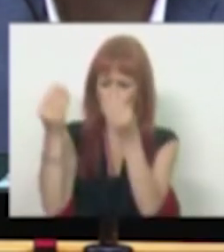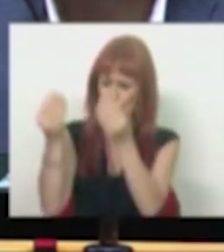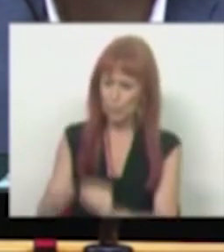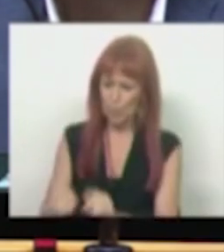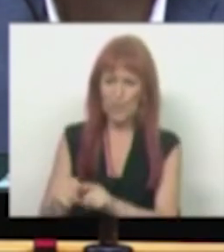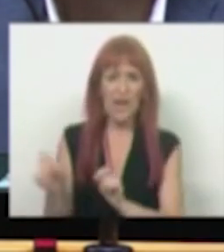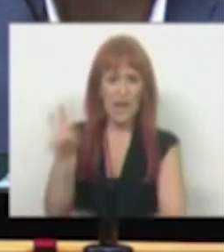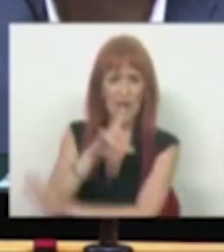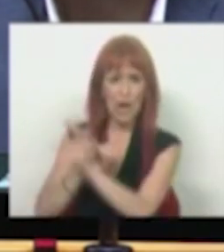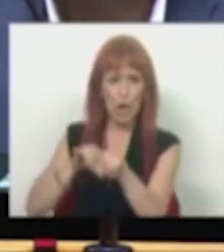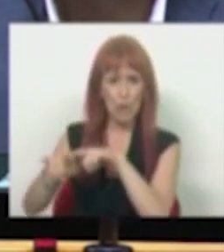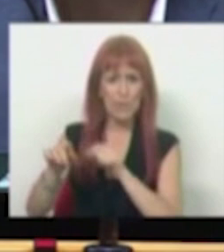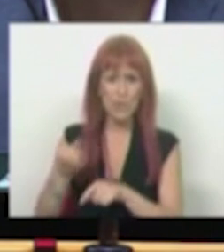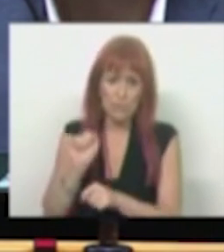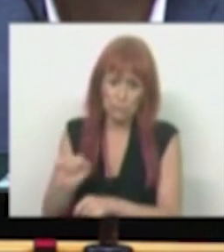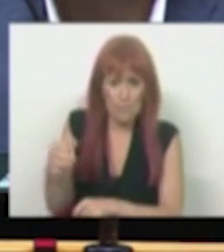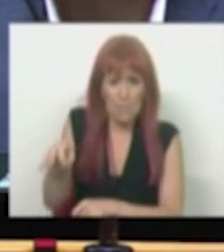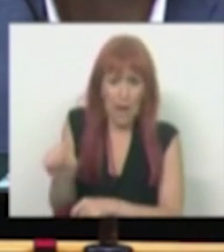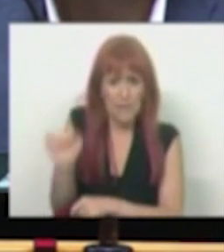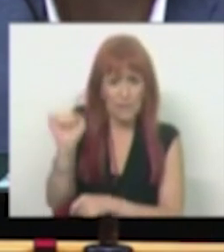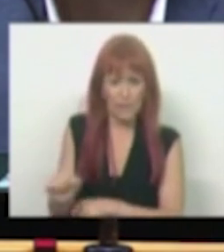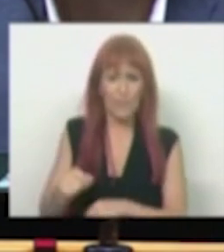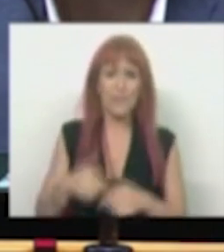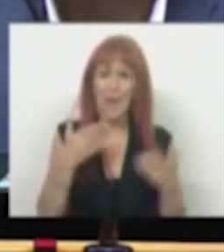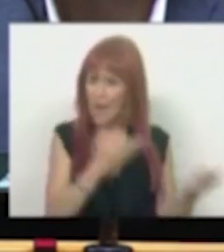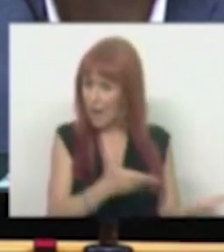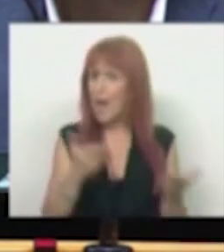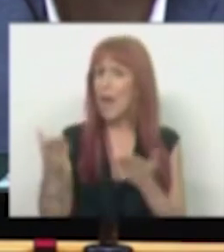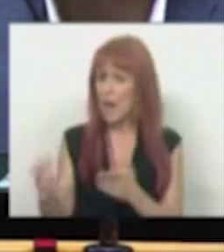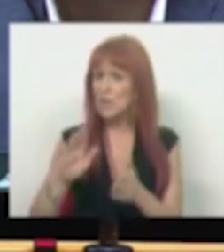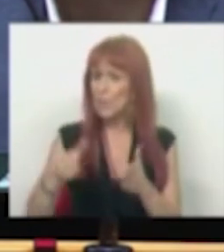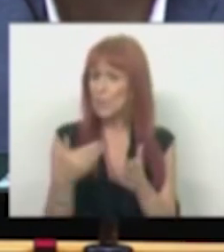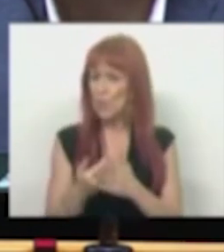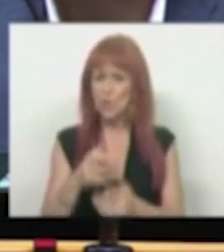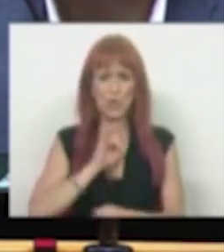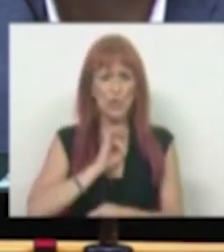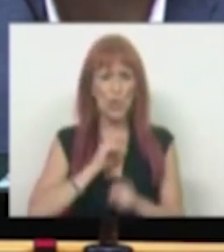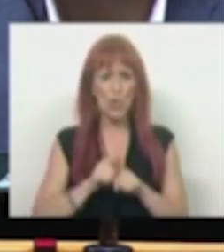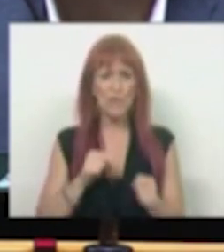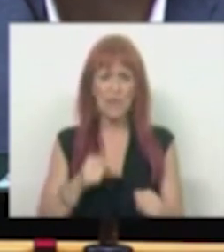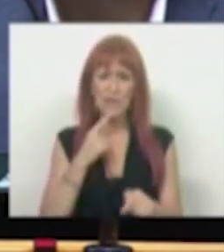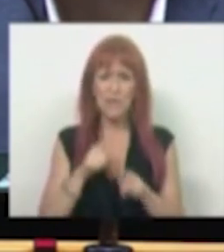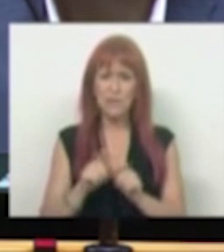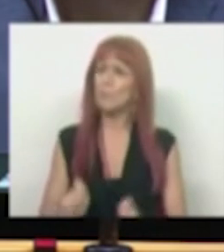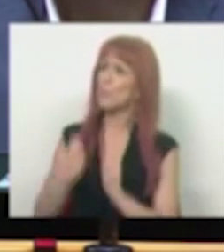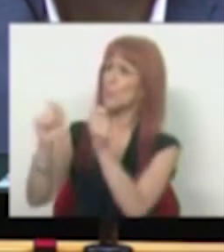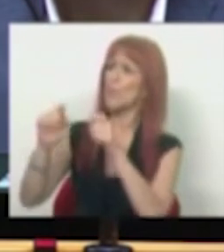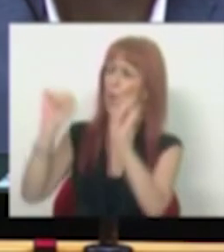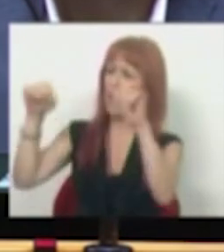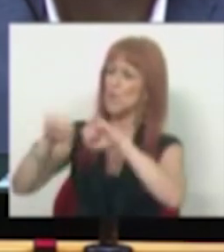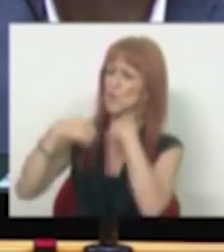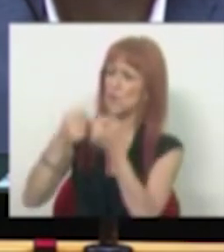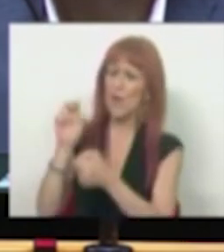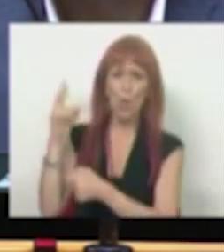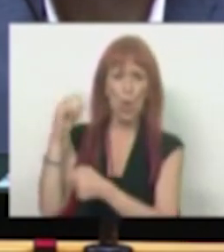por uma eurodeputada socialista. Era essa a proposta que o senhor enviou à concertação social em outubro